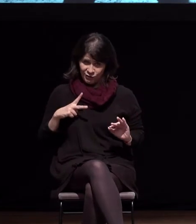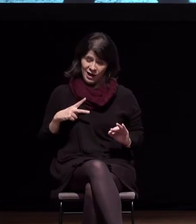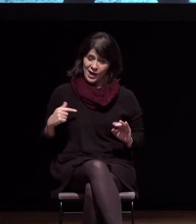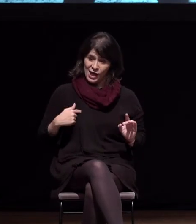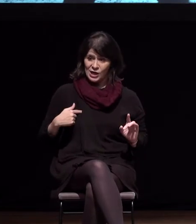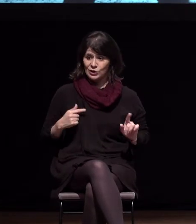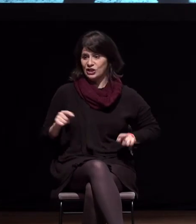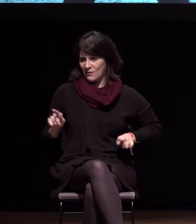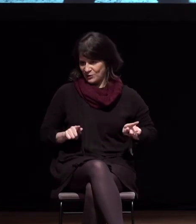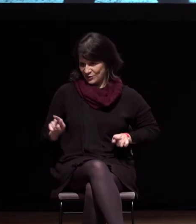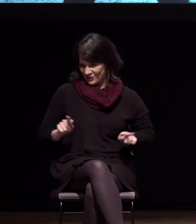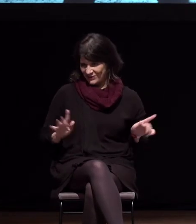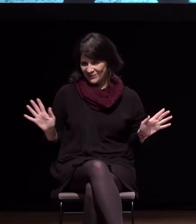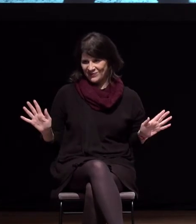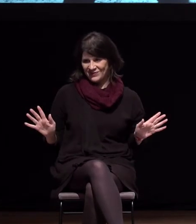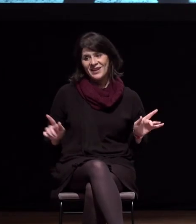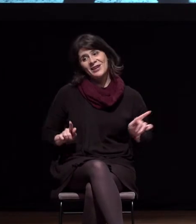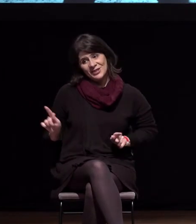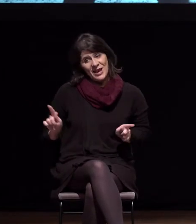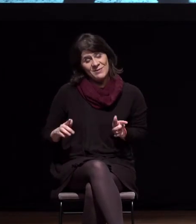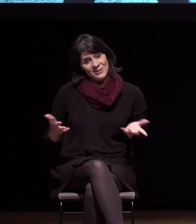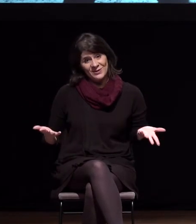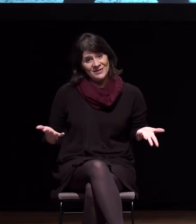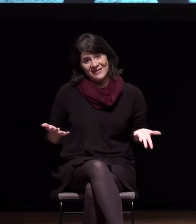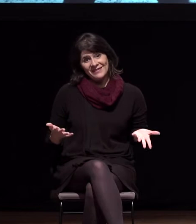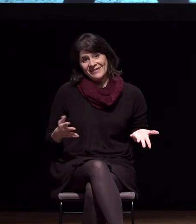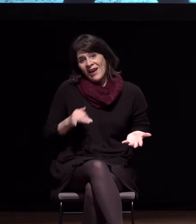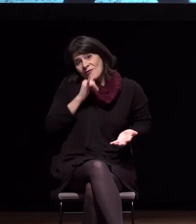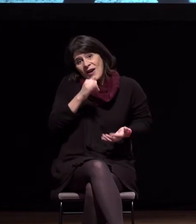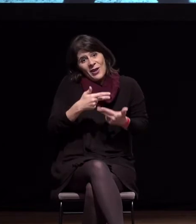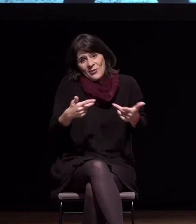É isso, né? Geminiana é desnecessário.